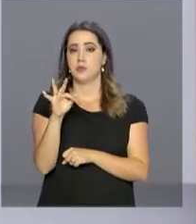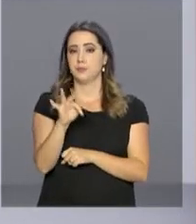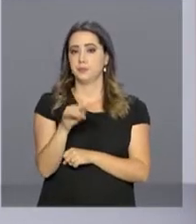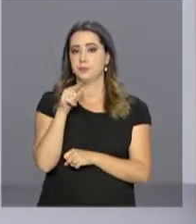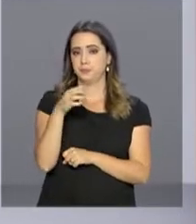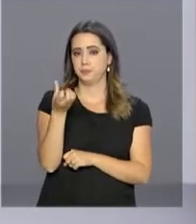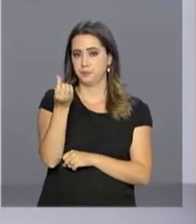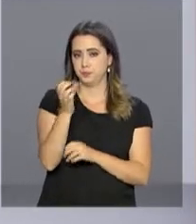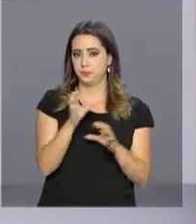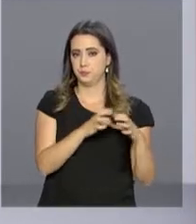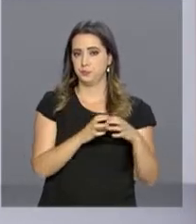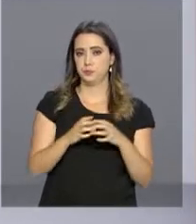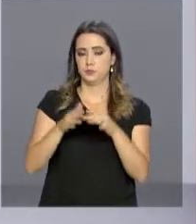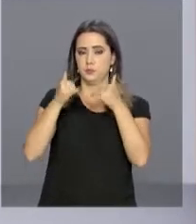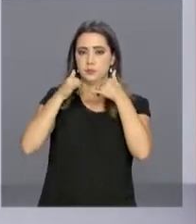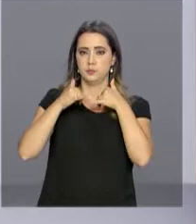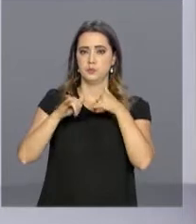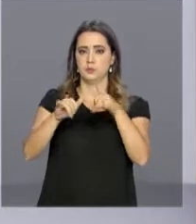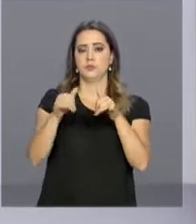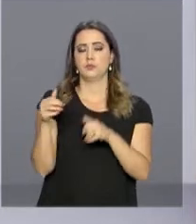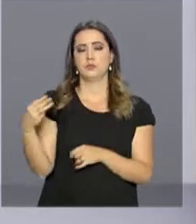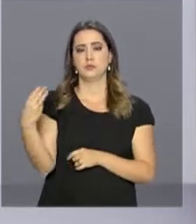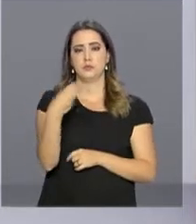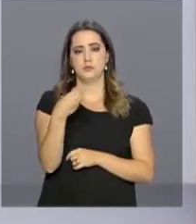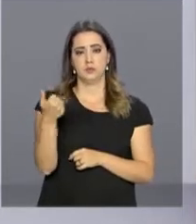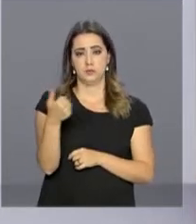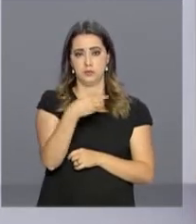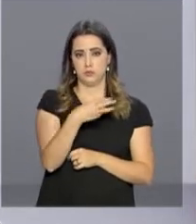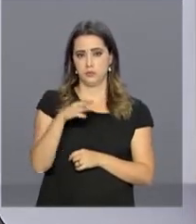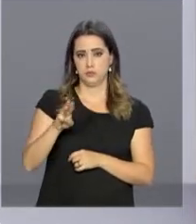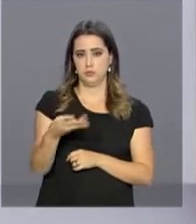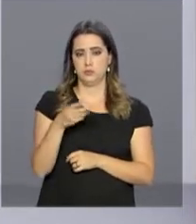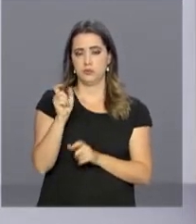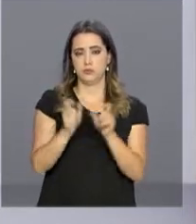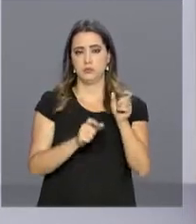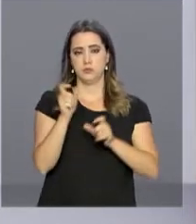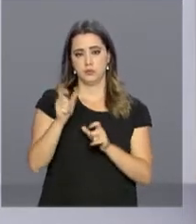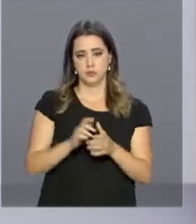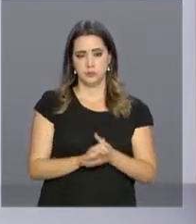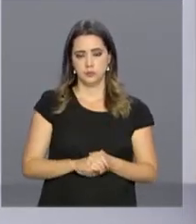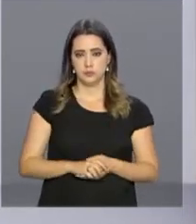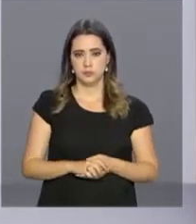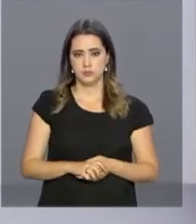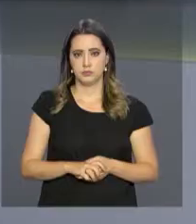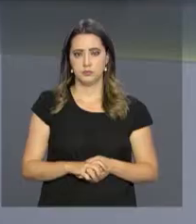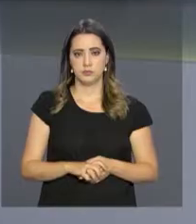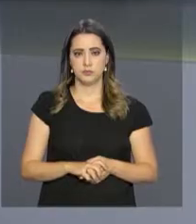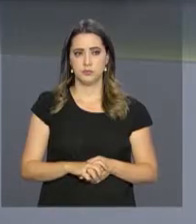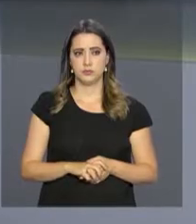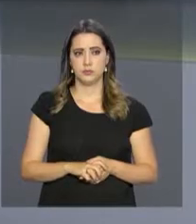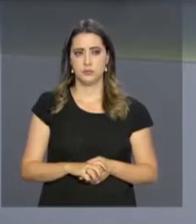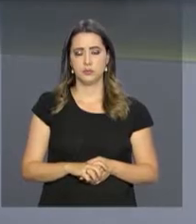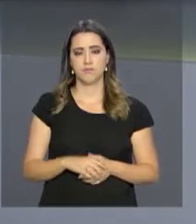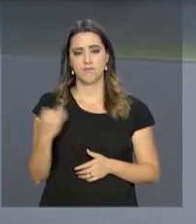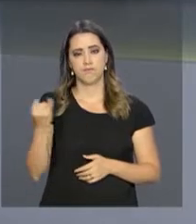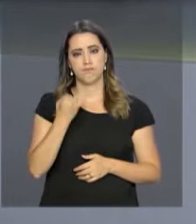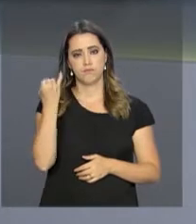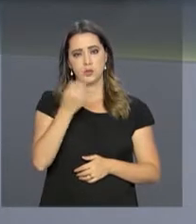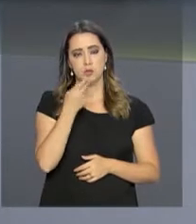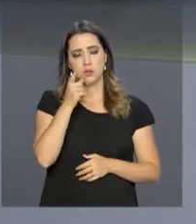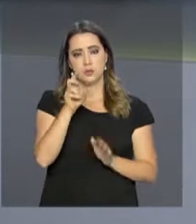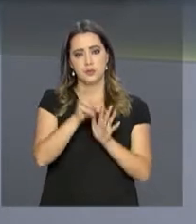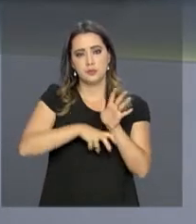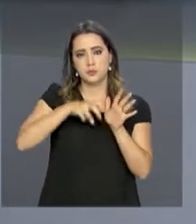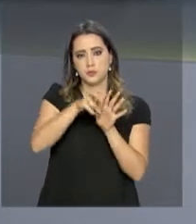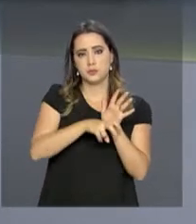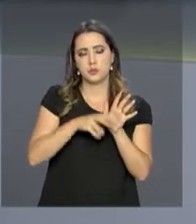são responsáveis pela distribuição de energia elétrica de 13 milhões de pessoas um retrato do campo